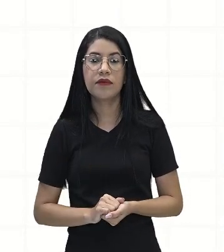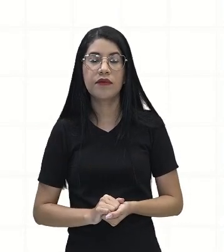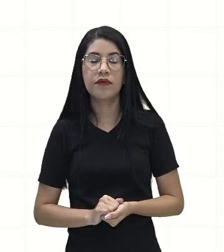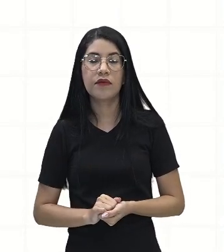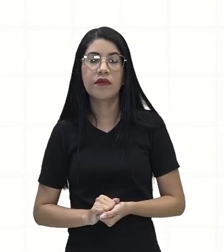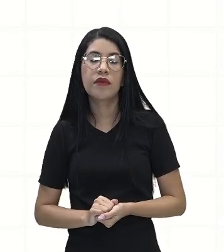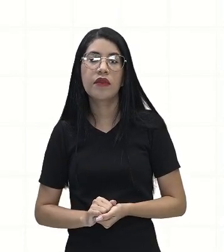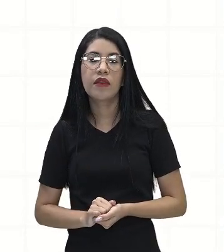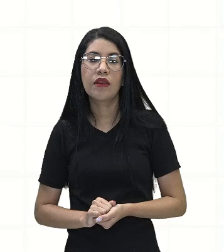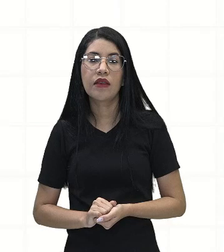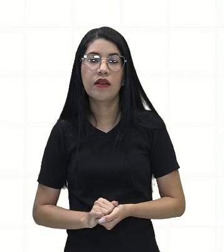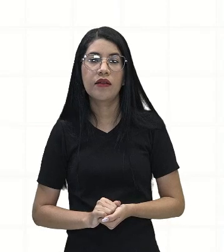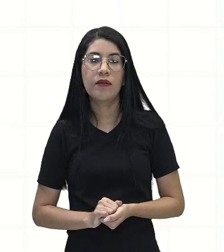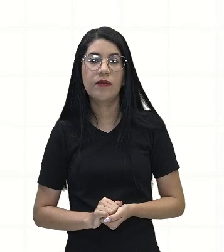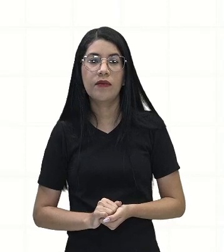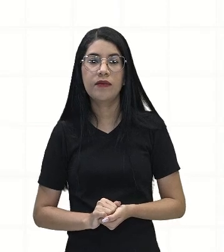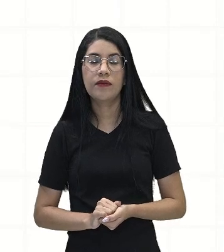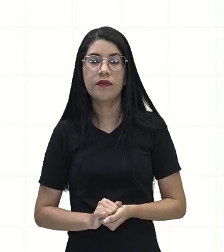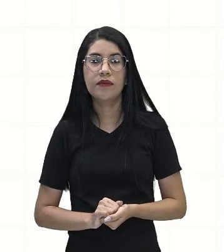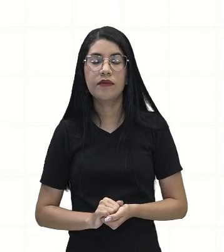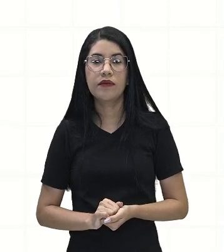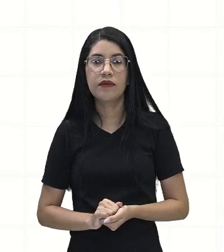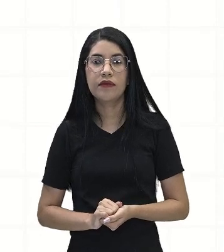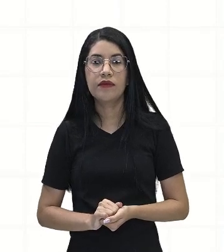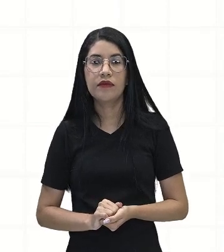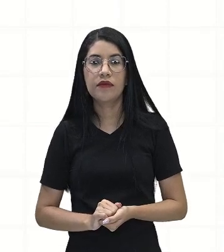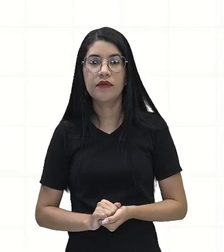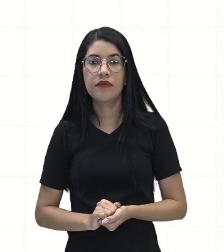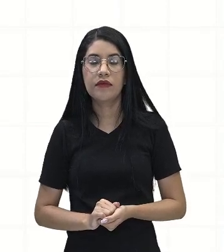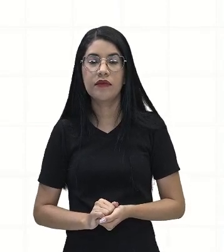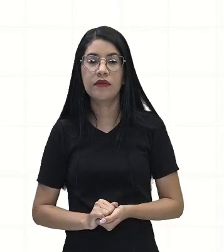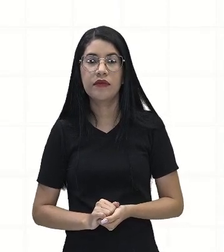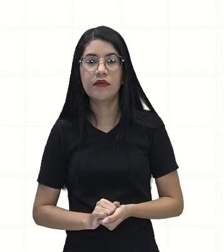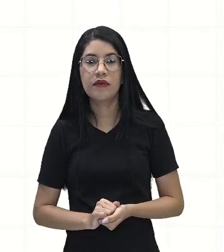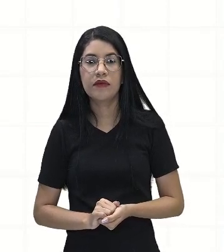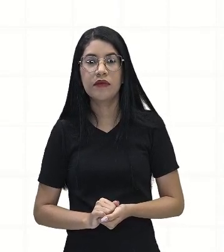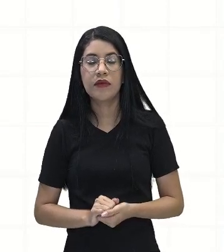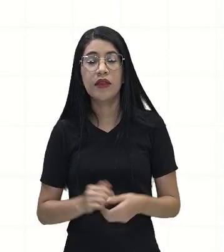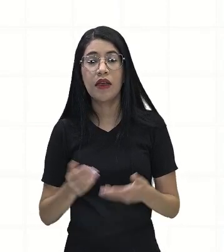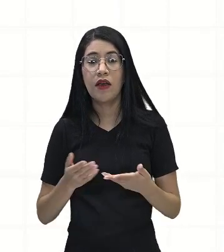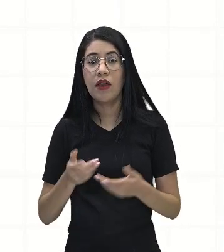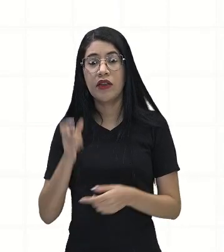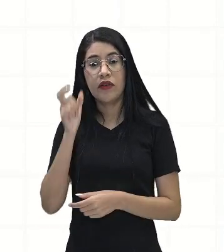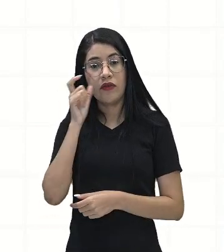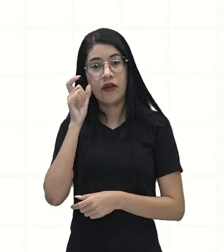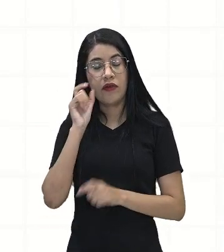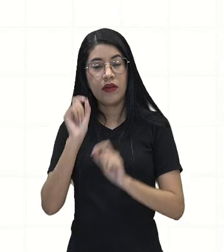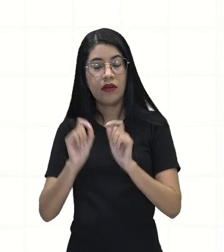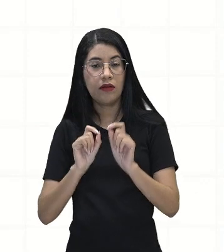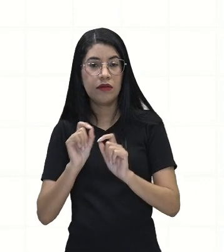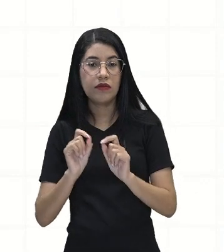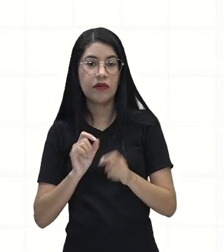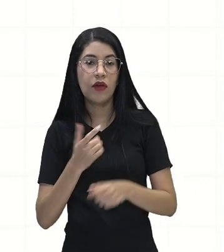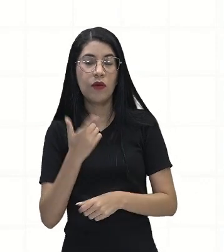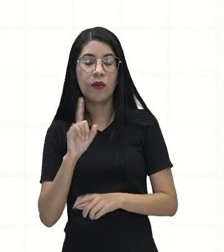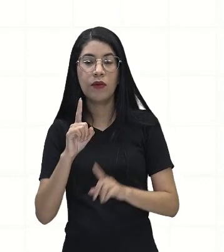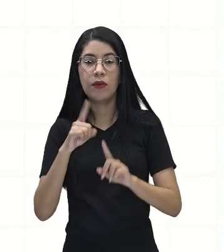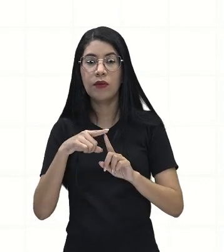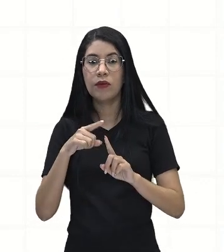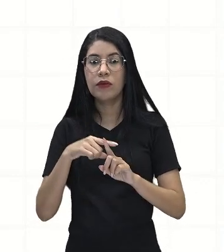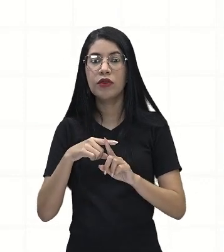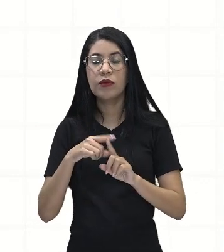/ibge.gov.br, ok? Então, a gente vai dar uma olhada aí, né? Um outro tipo